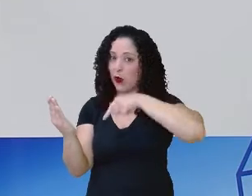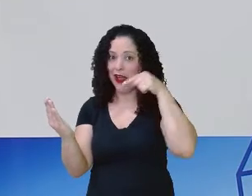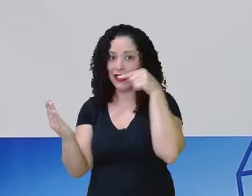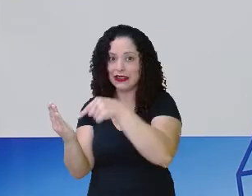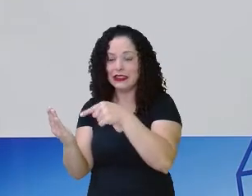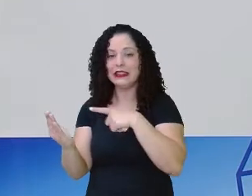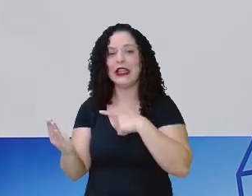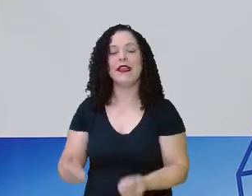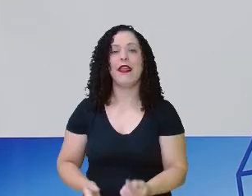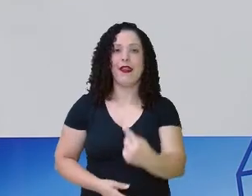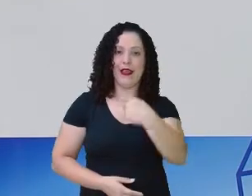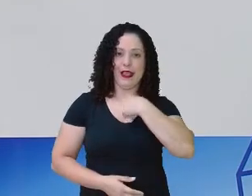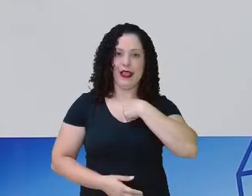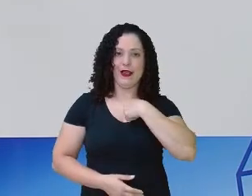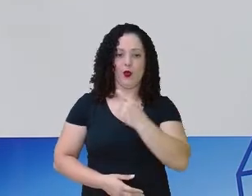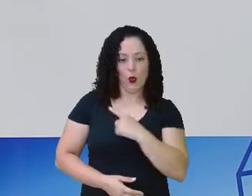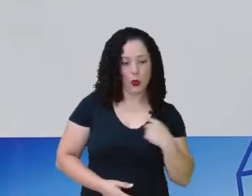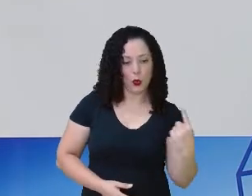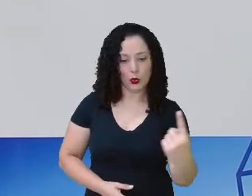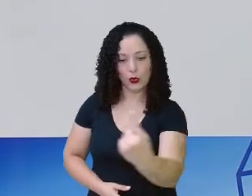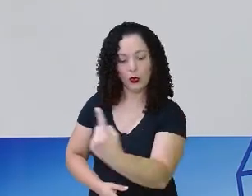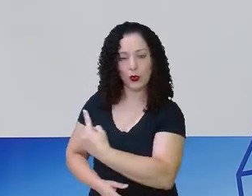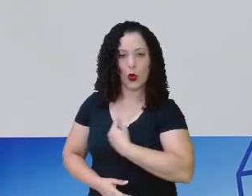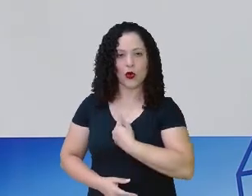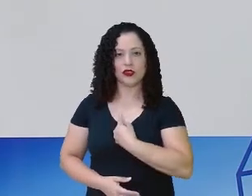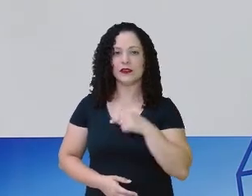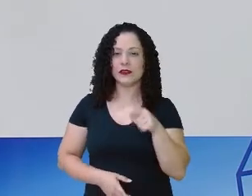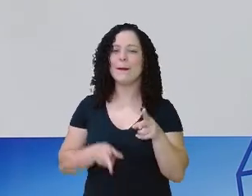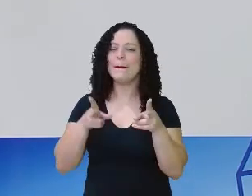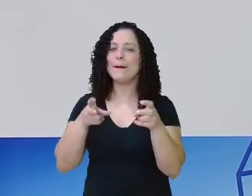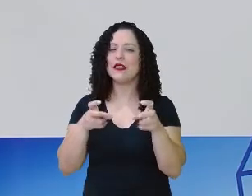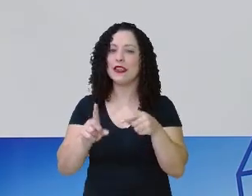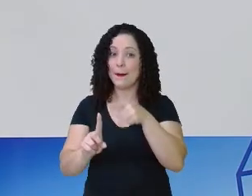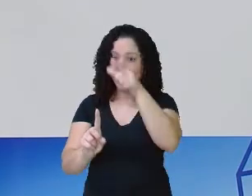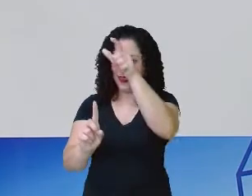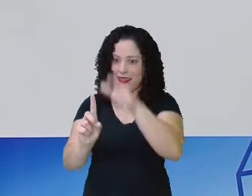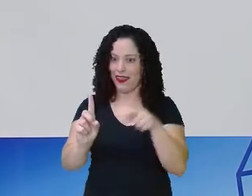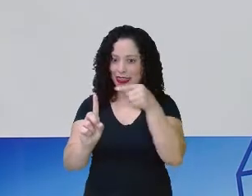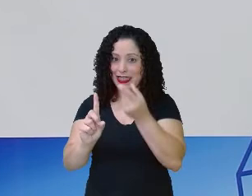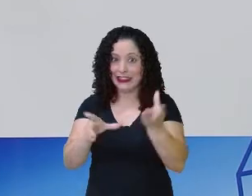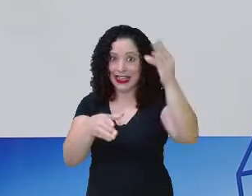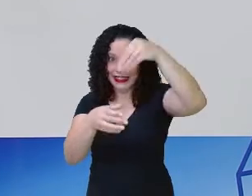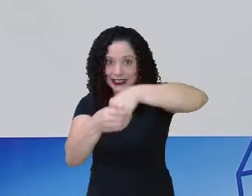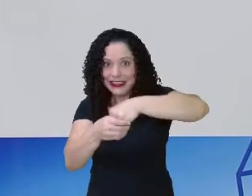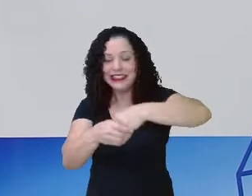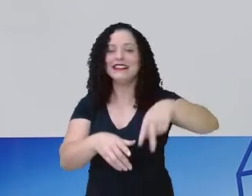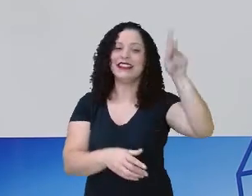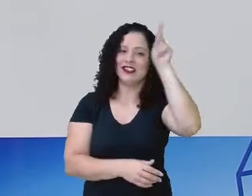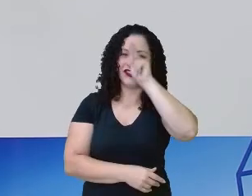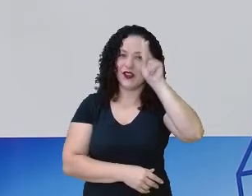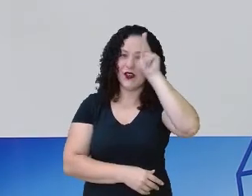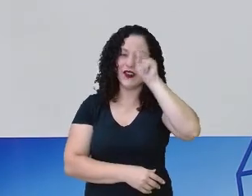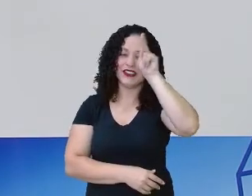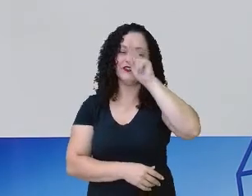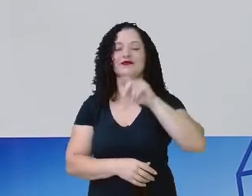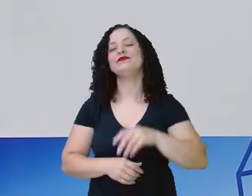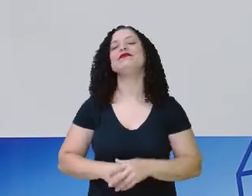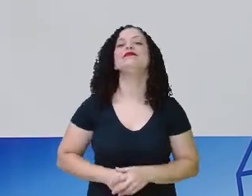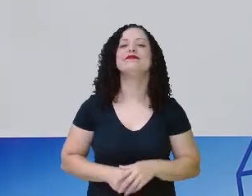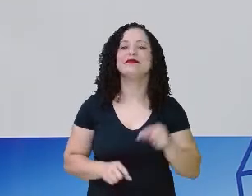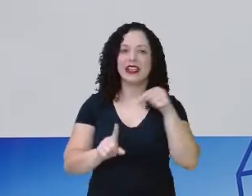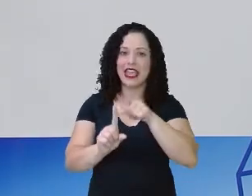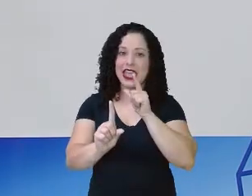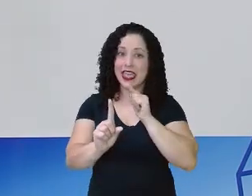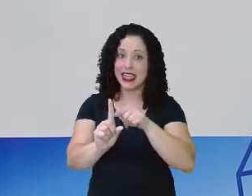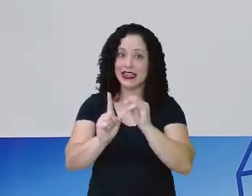pronomes eu, nós, então você percebe que aquele narrador está presente dentro da história. É um